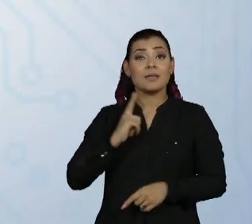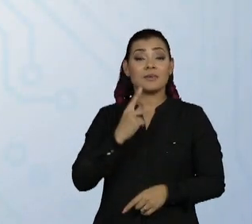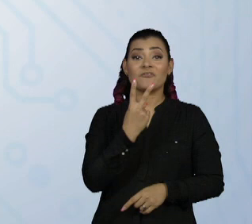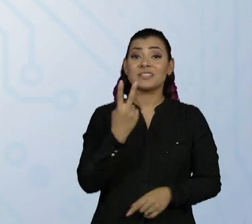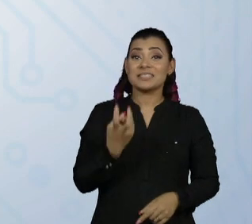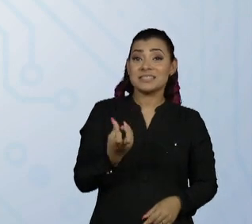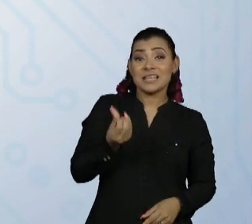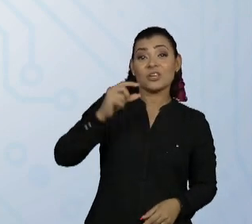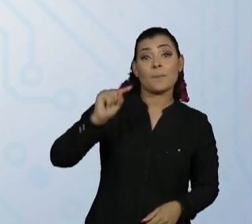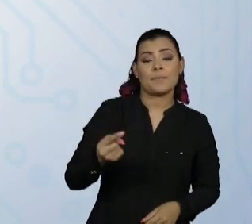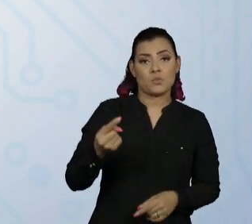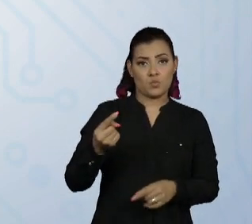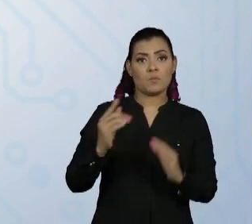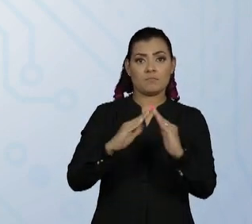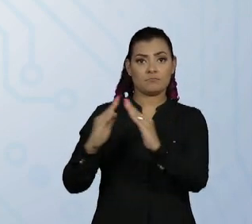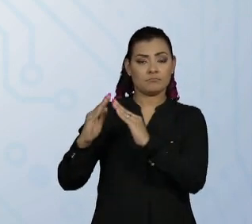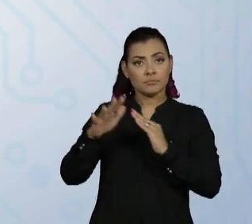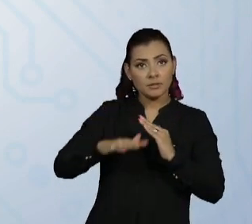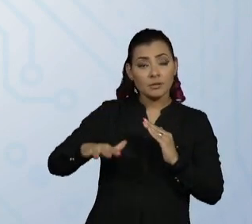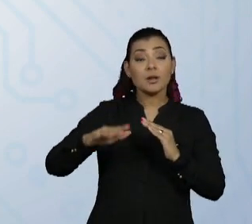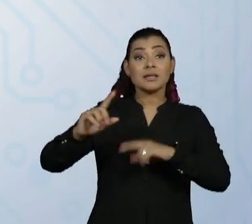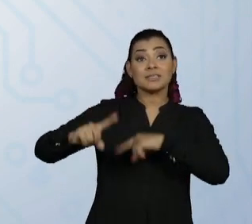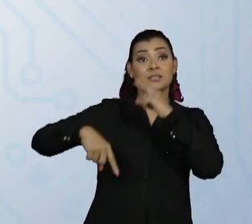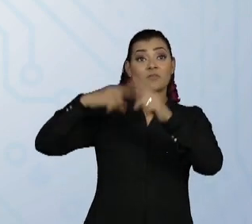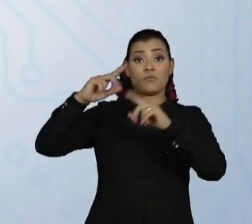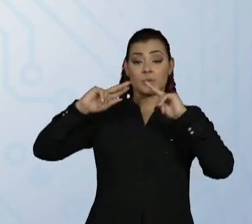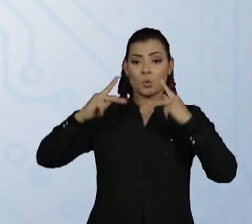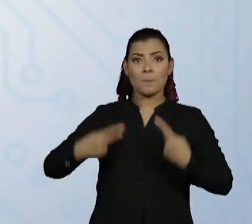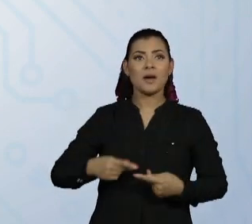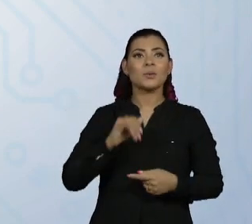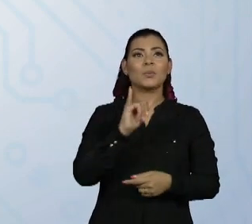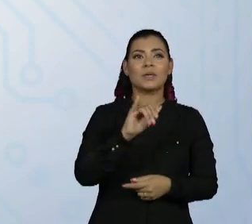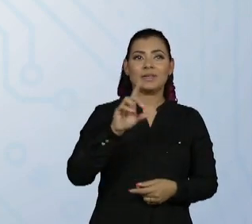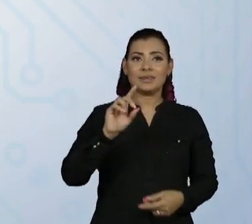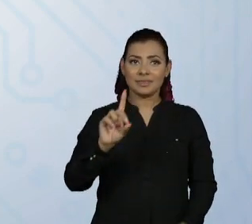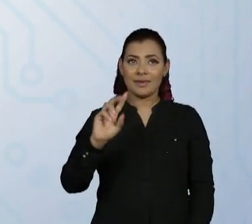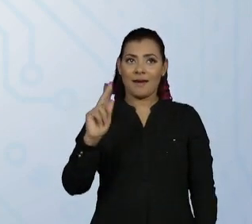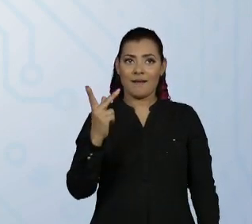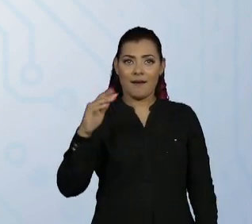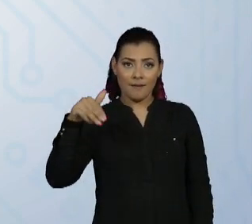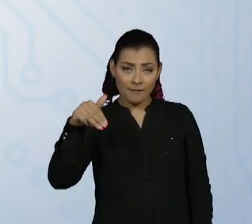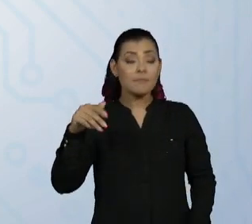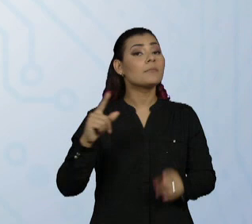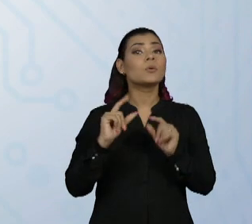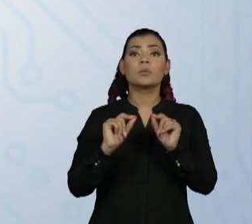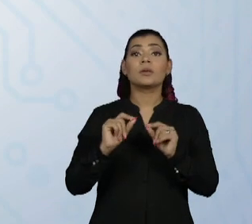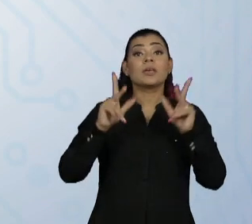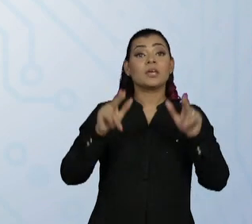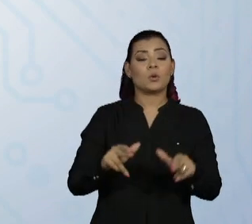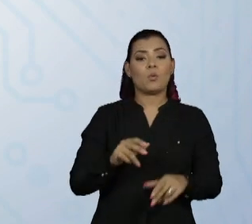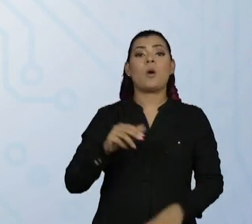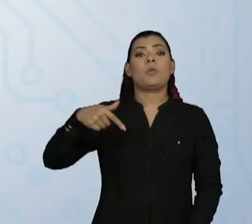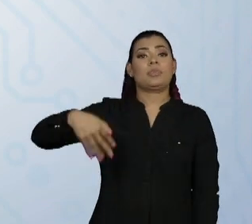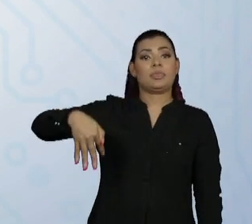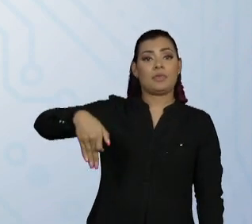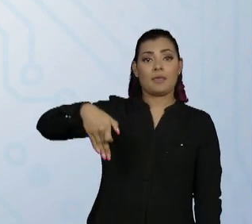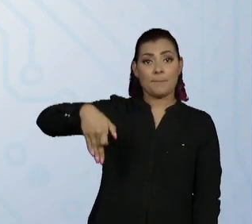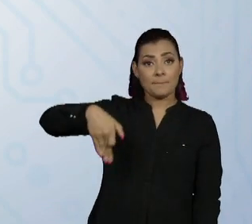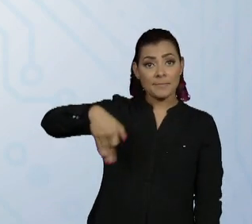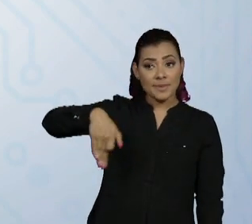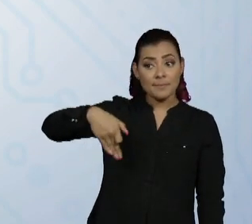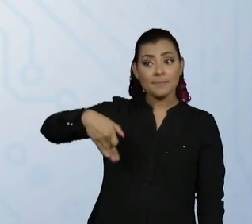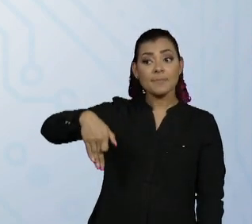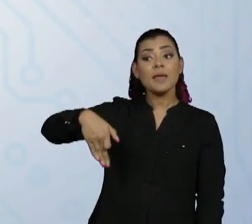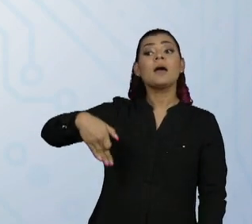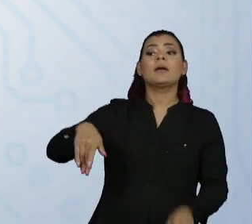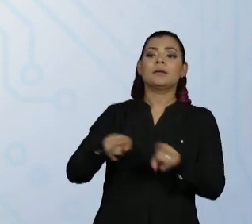mil habitantes. O índice de desenvolvimento humano no município é semelhante a países como Namíbia e Timor-Leste. Mas a cidade